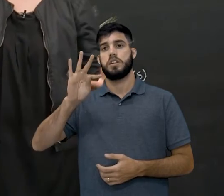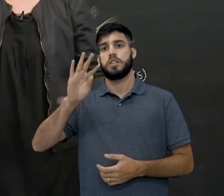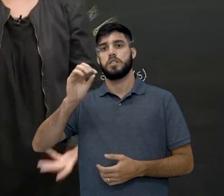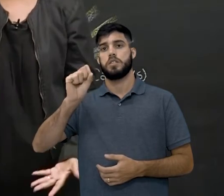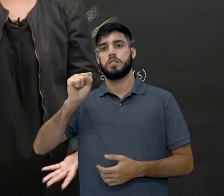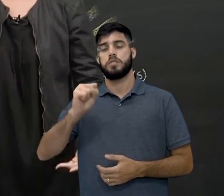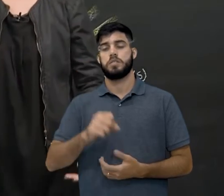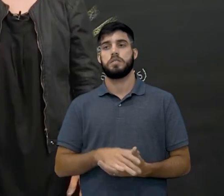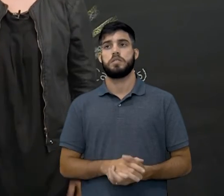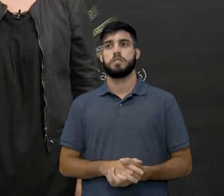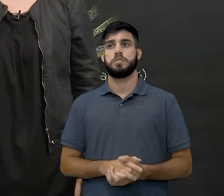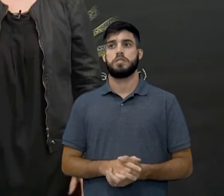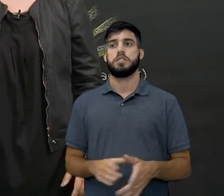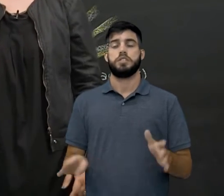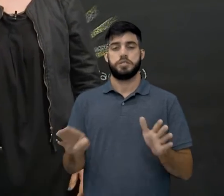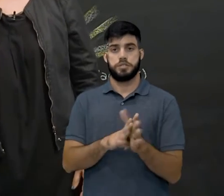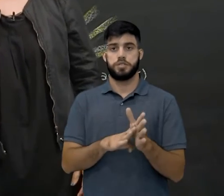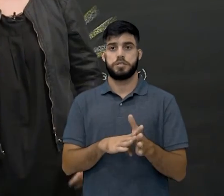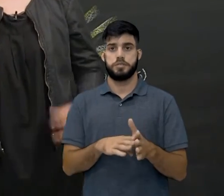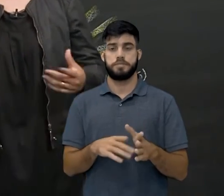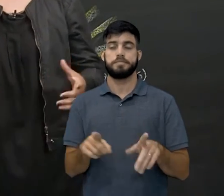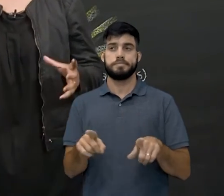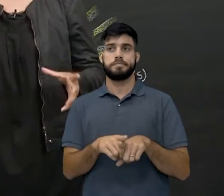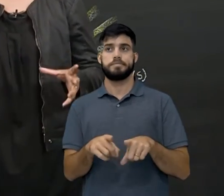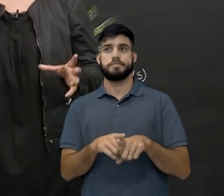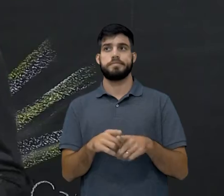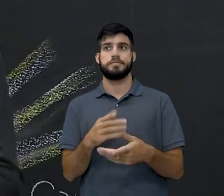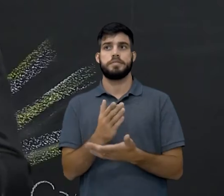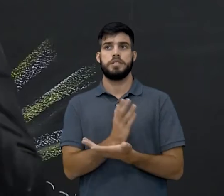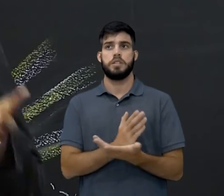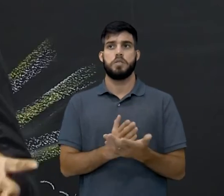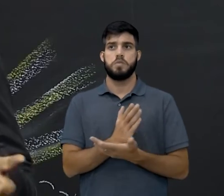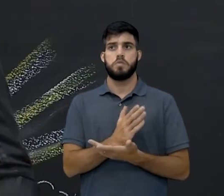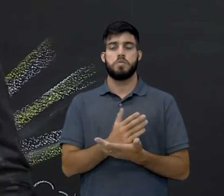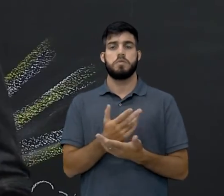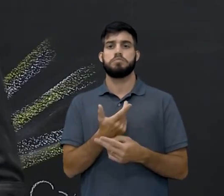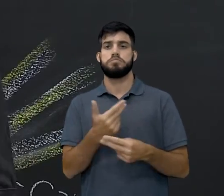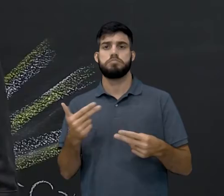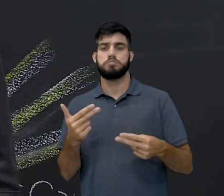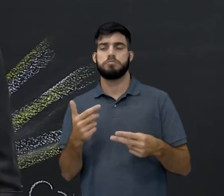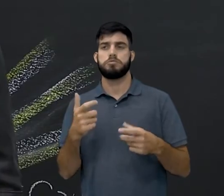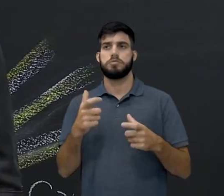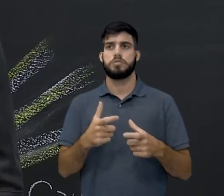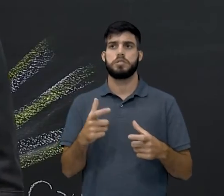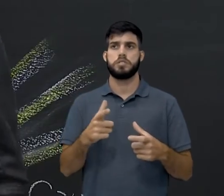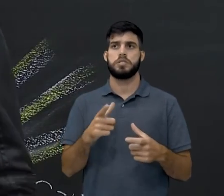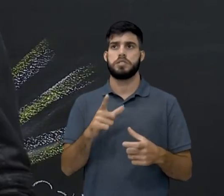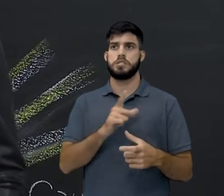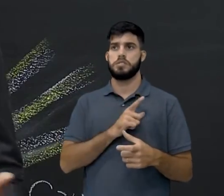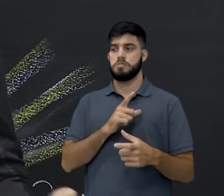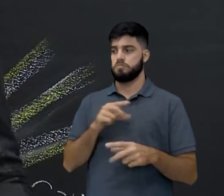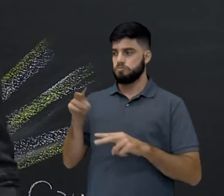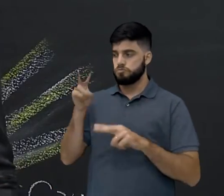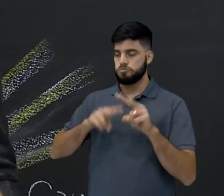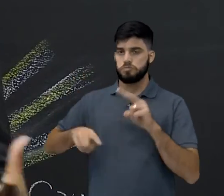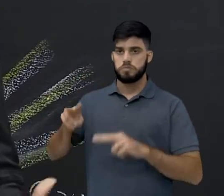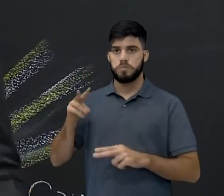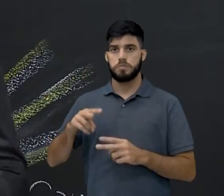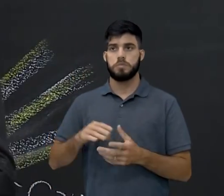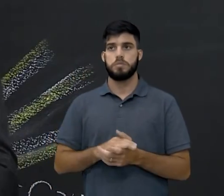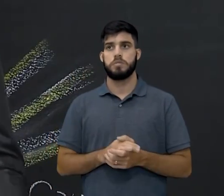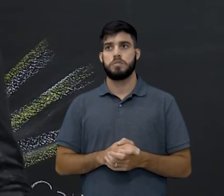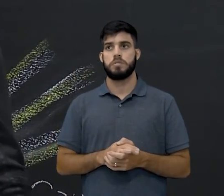de fato, chegam. Então, em alguns museus, você vai encontrar ali exemplares de meteoritos. Podem causar